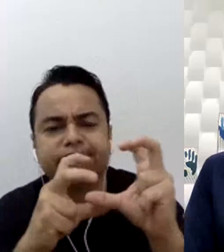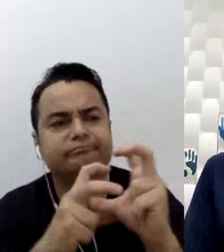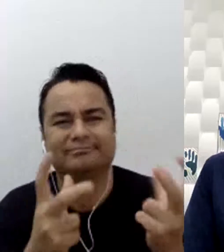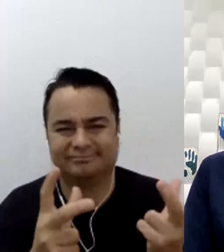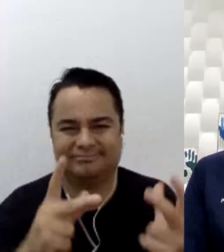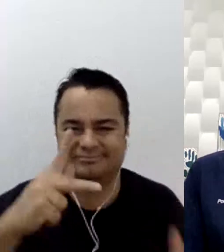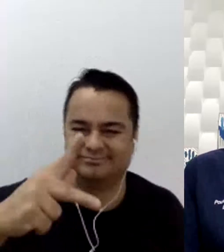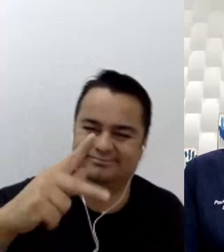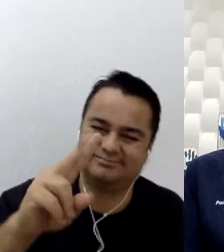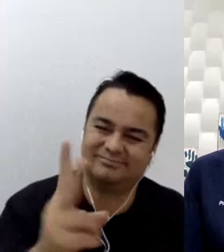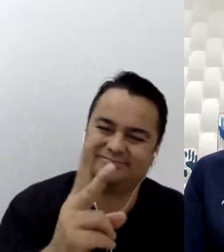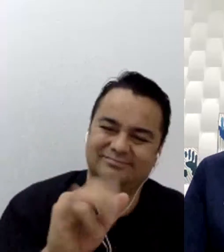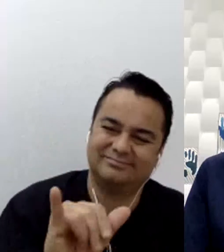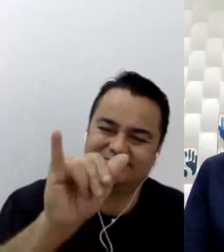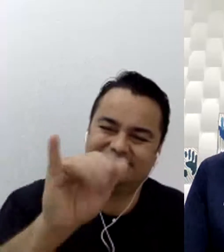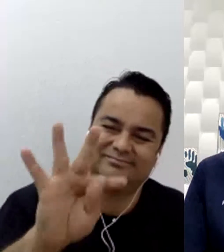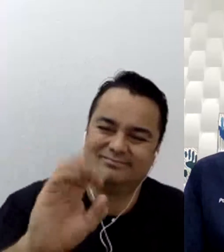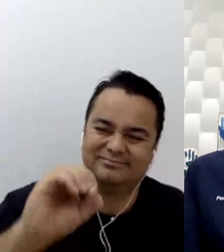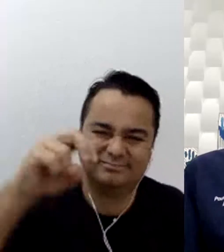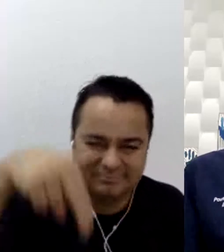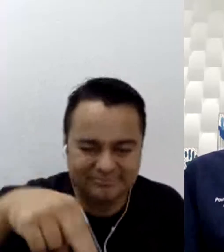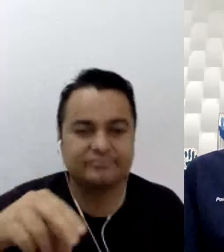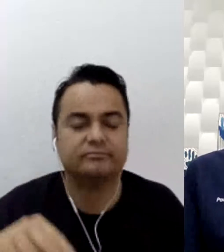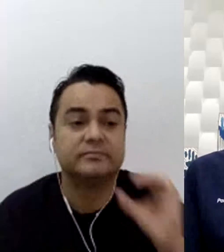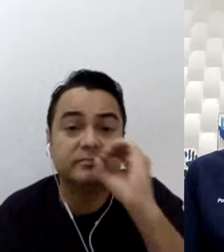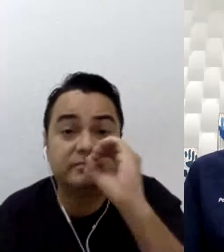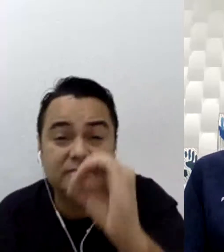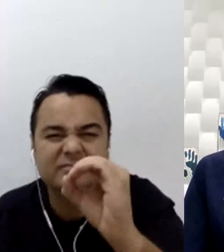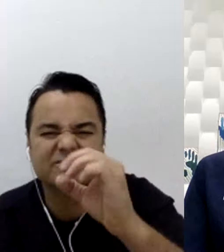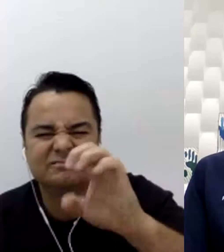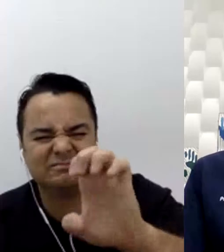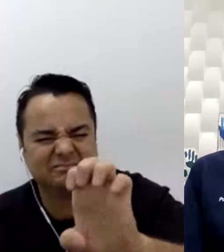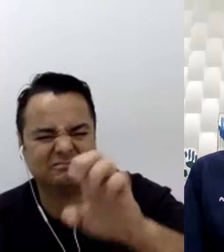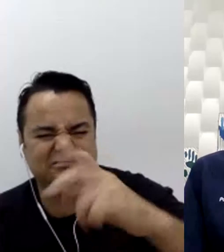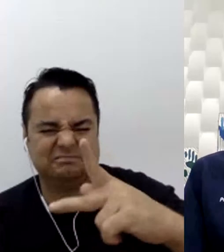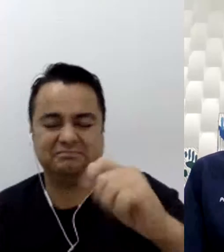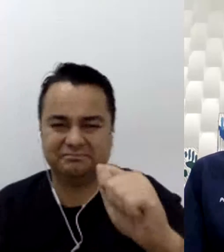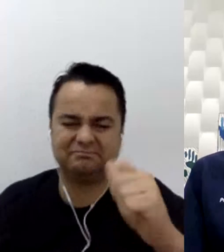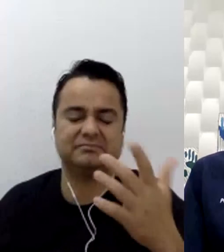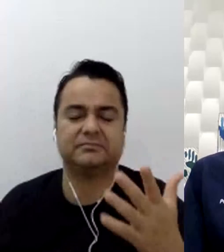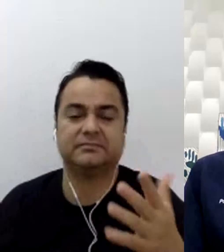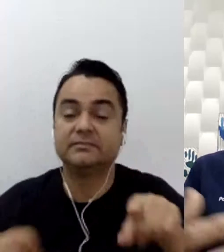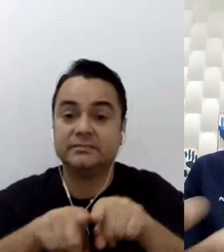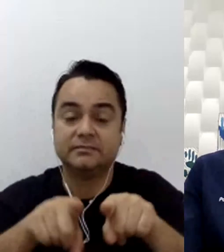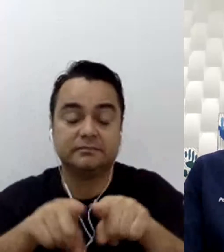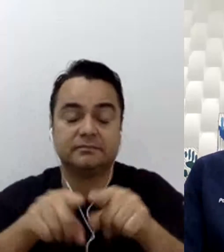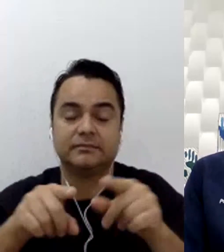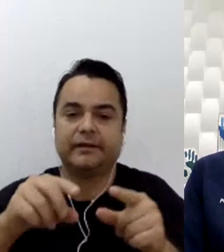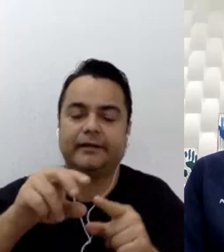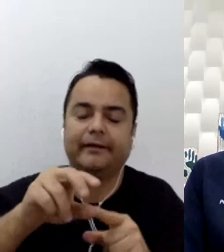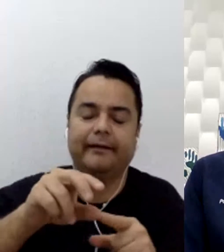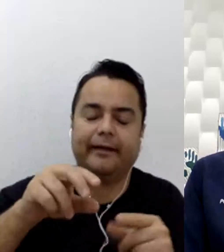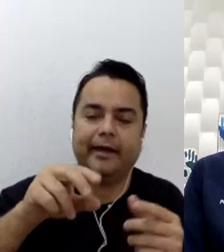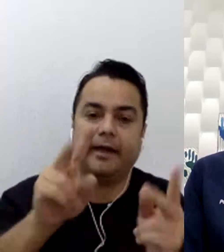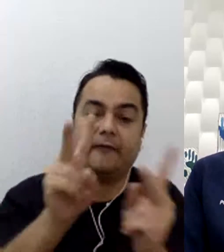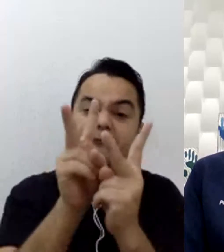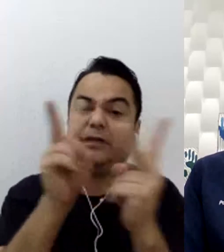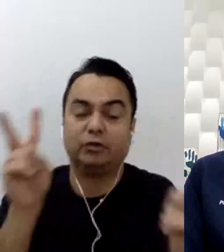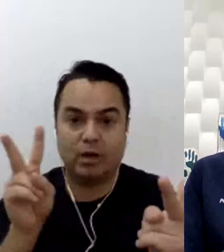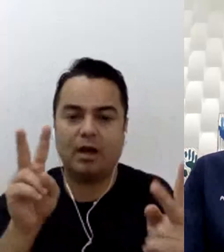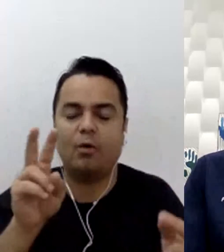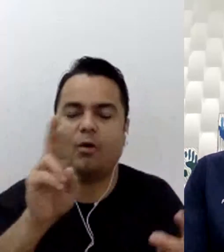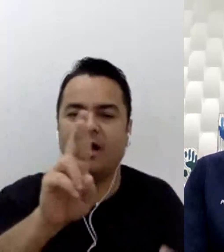desenvolve conceitos de melhorias, RPA, aplicabilidade de realidade virtual, de realidade aumentada,